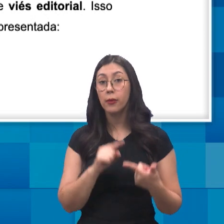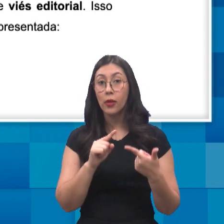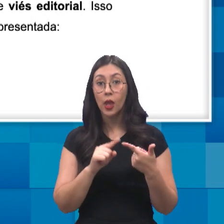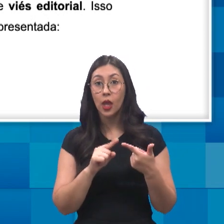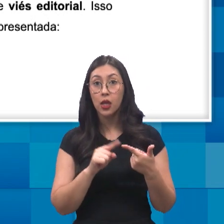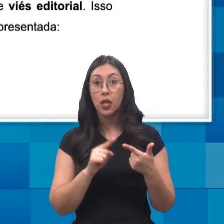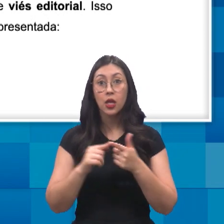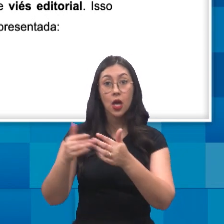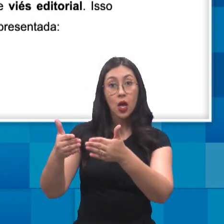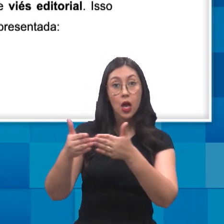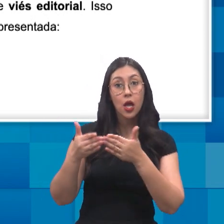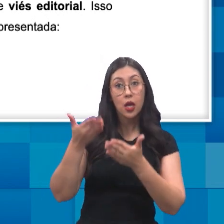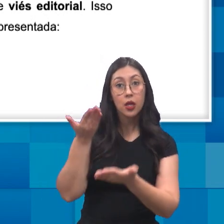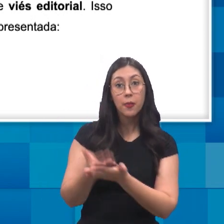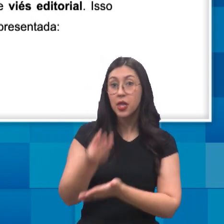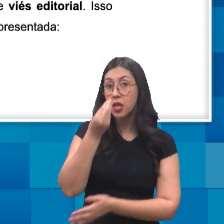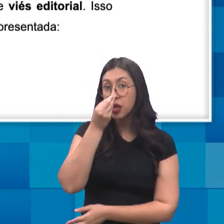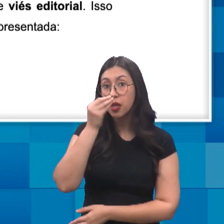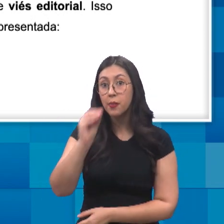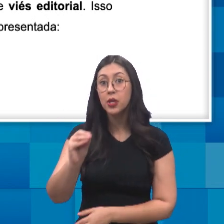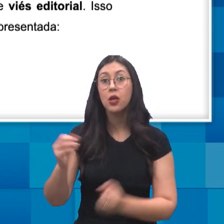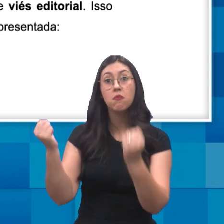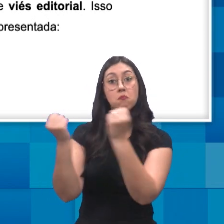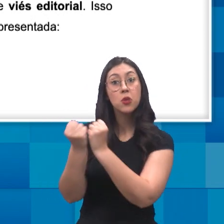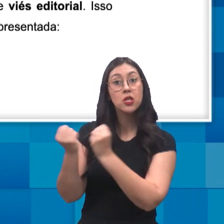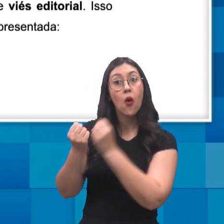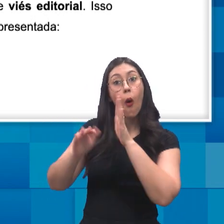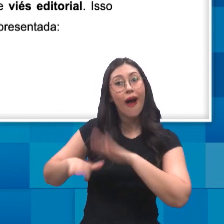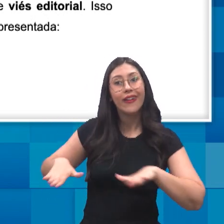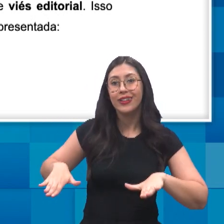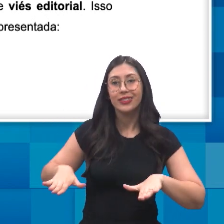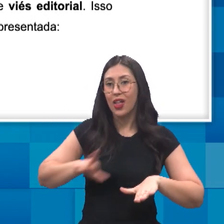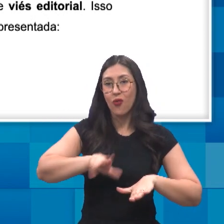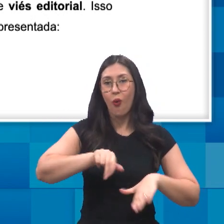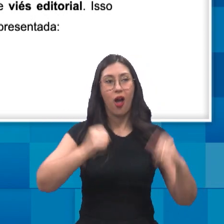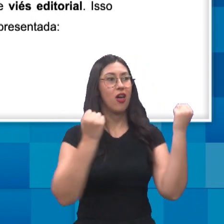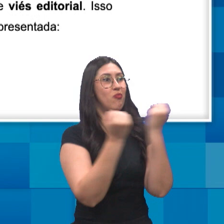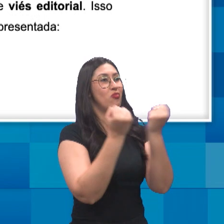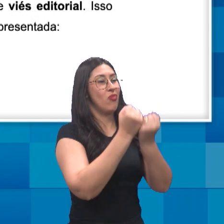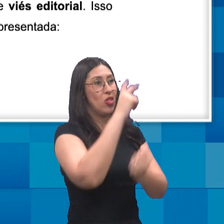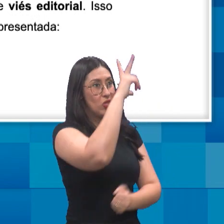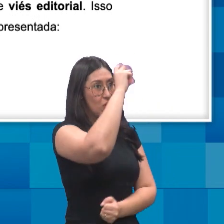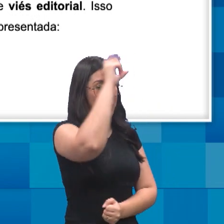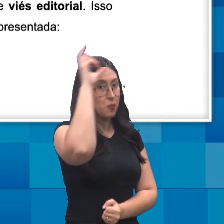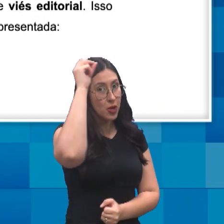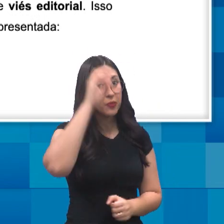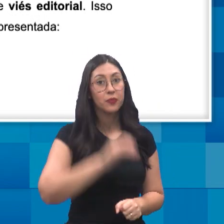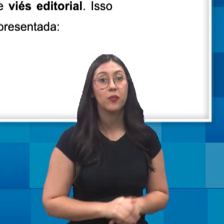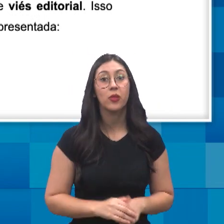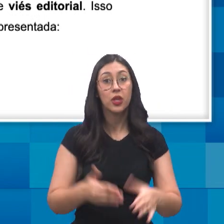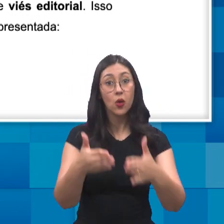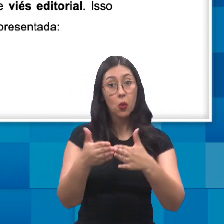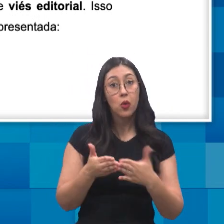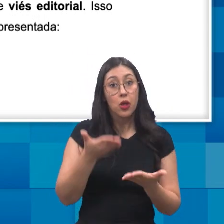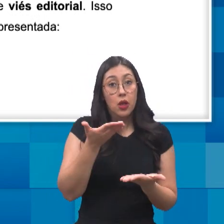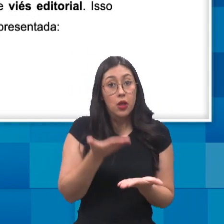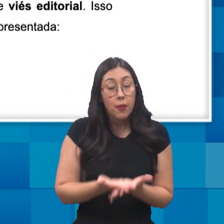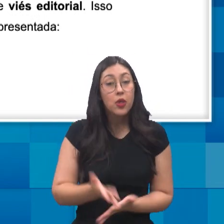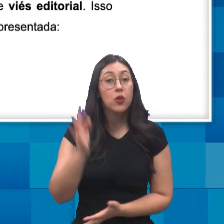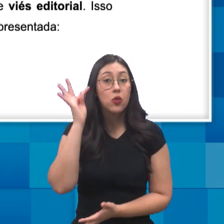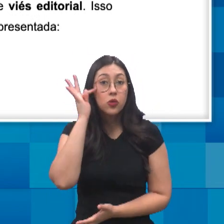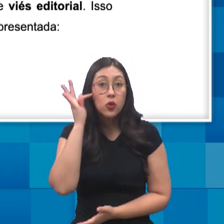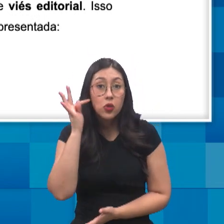do requerimento, proteção às crianças e não à prefeitura. O requerimento do vereador Tomás Henrique, do PL, foi rejeitado